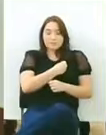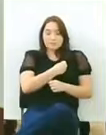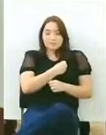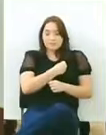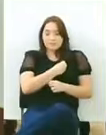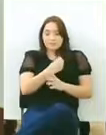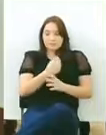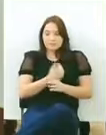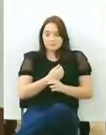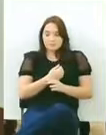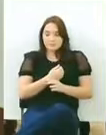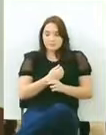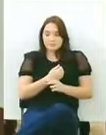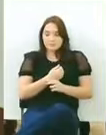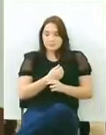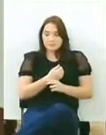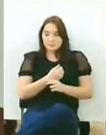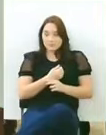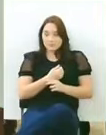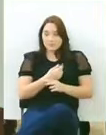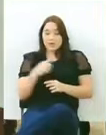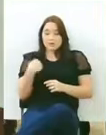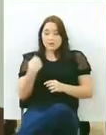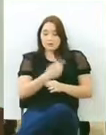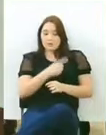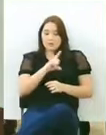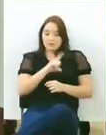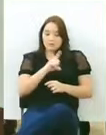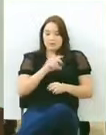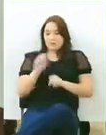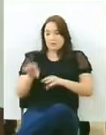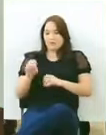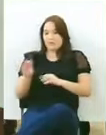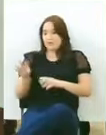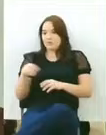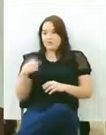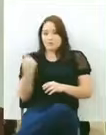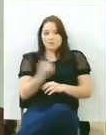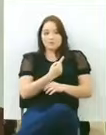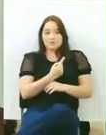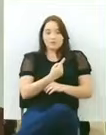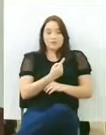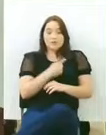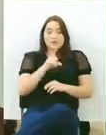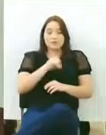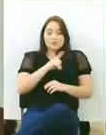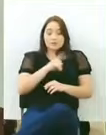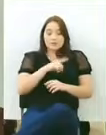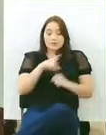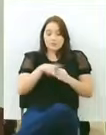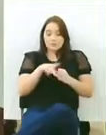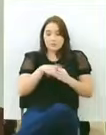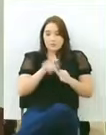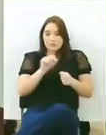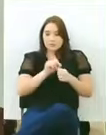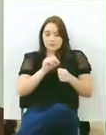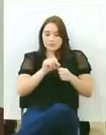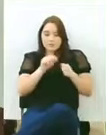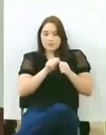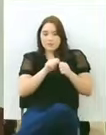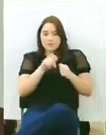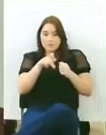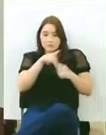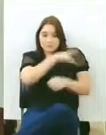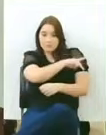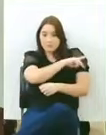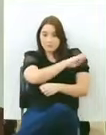e que, portanto, nós ensinamos a todos vocês. O apelo de Pedro, então, aos